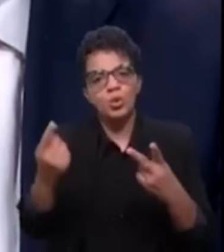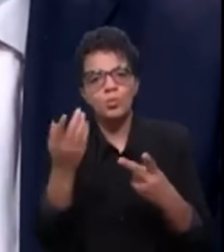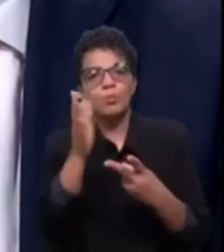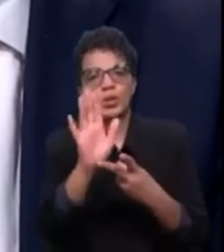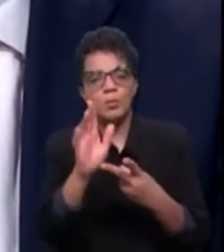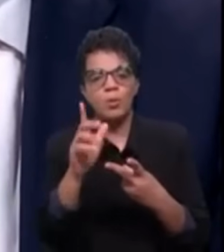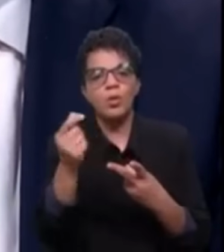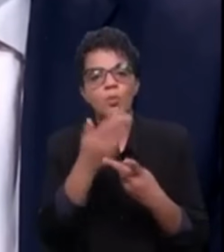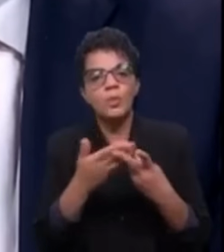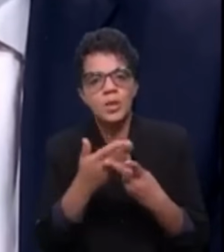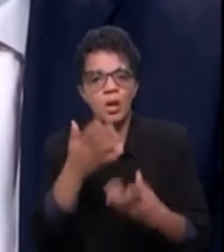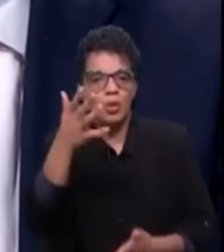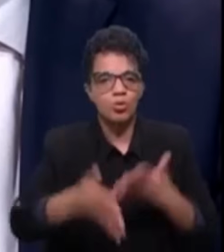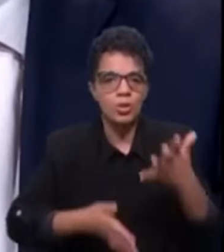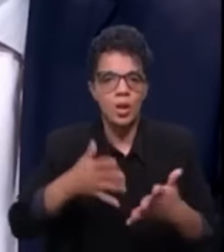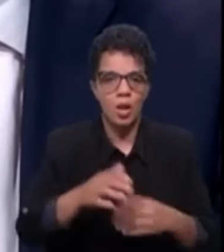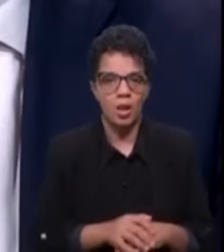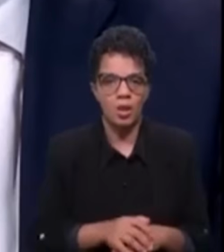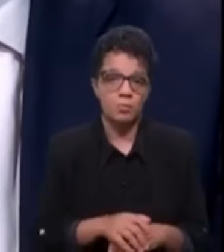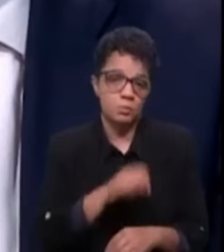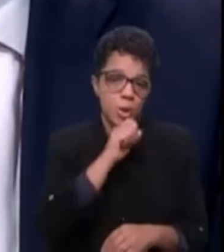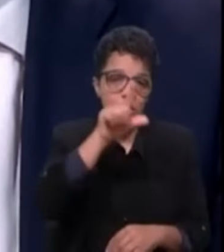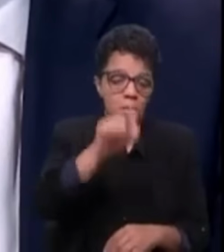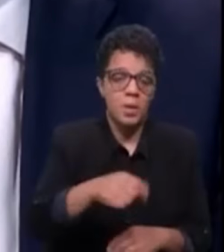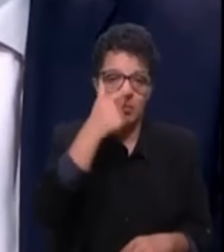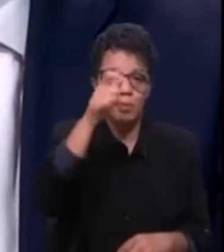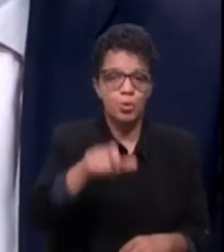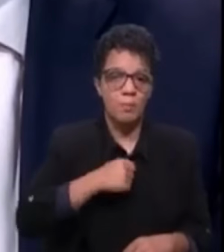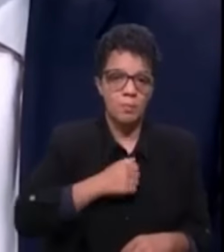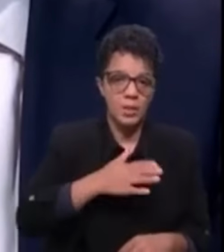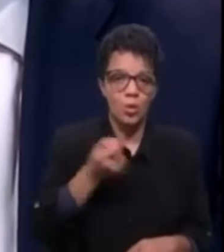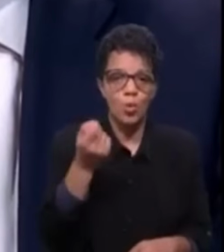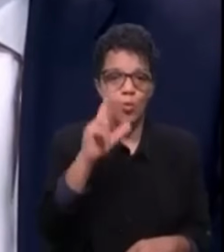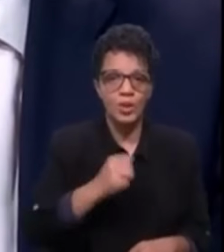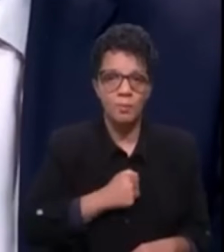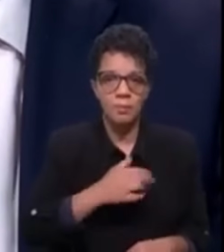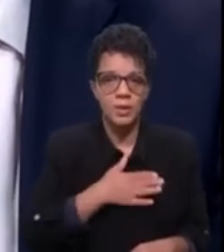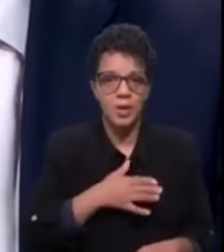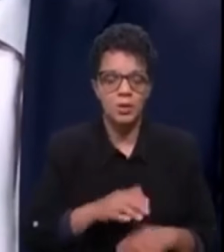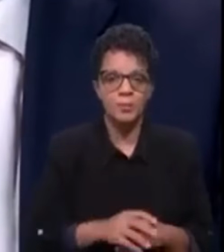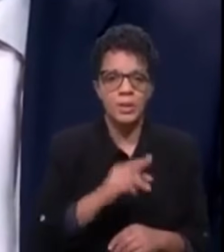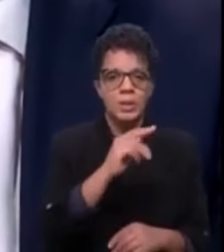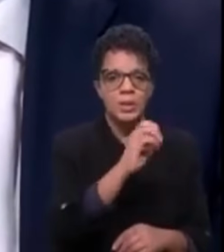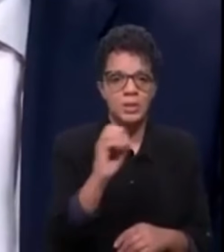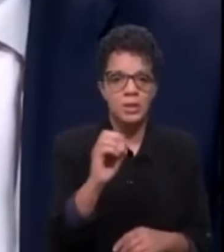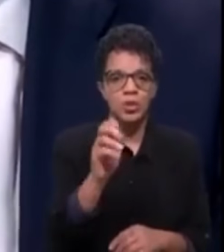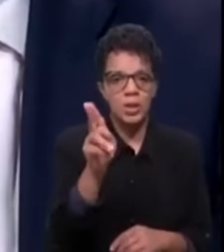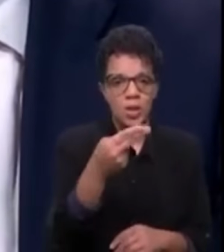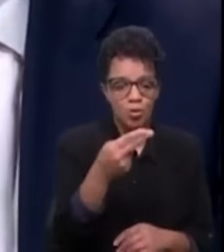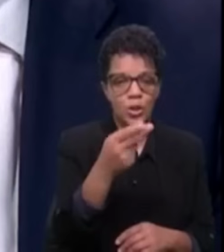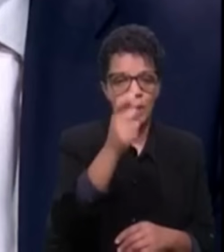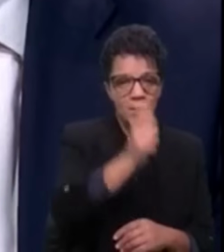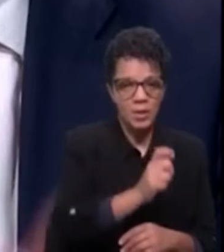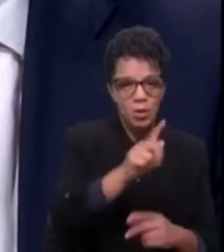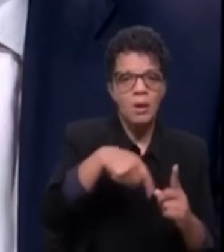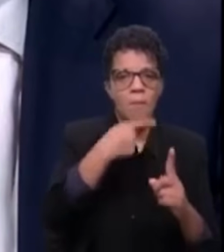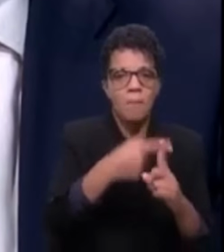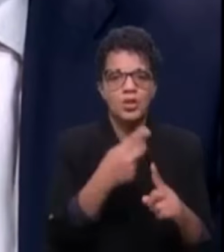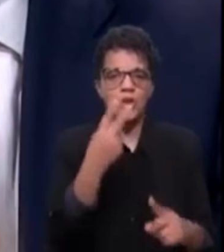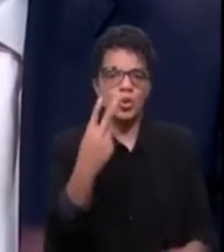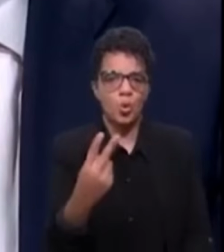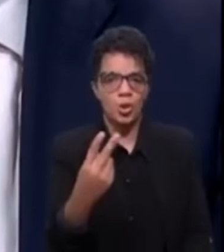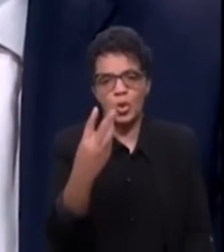rendimento comercial industrial pode até ser um empresário ou um ex-empresário que tem 300 € de pensão e depois tem 2 ou 3.000